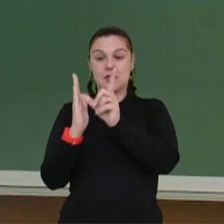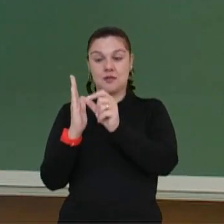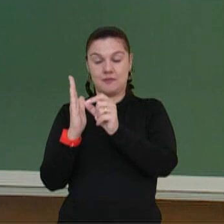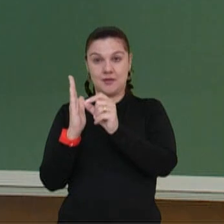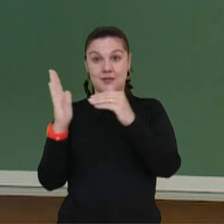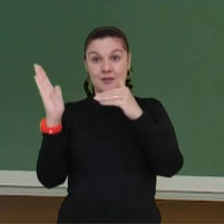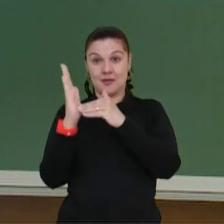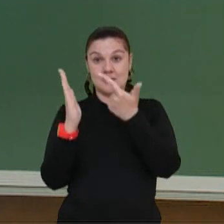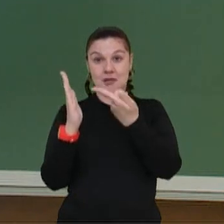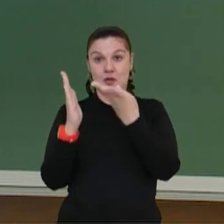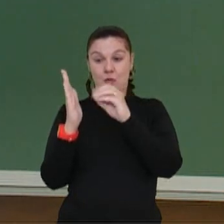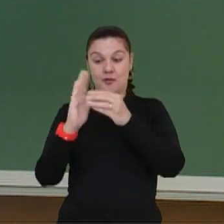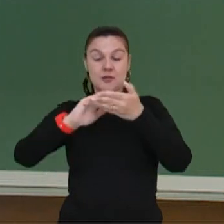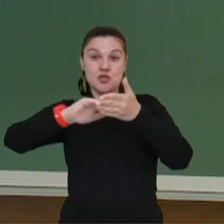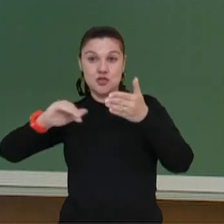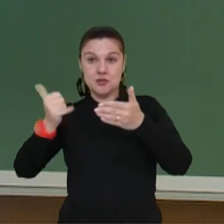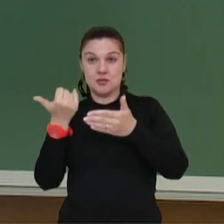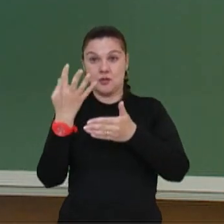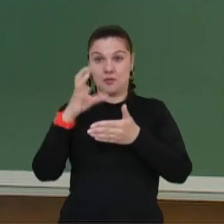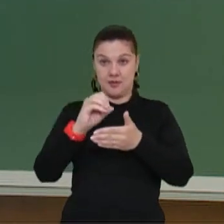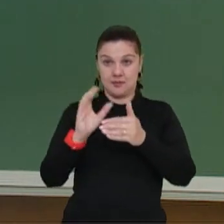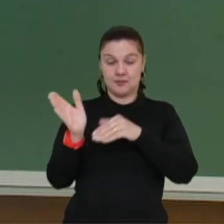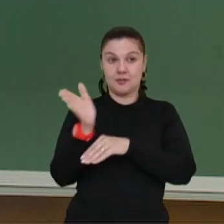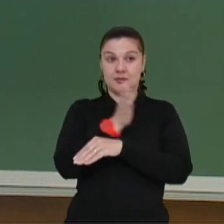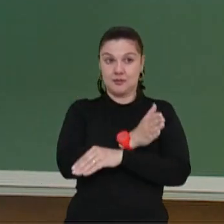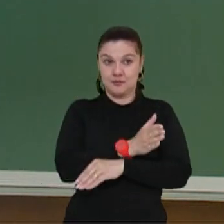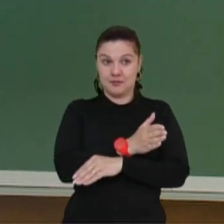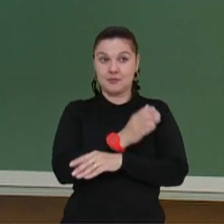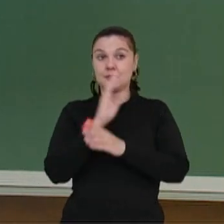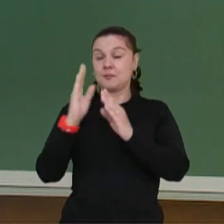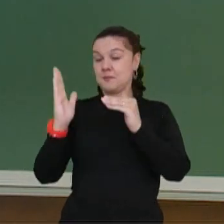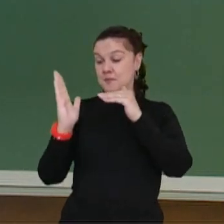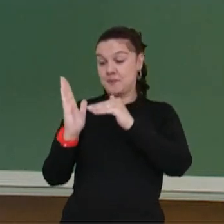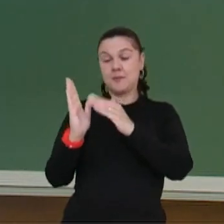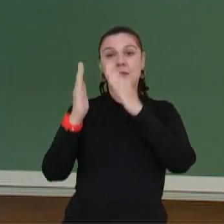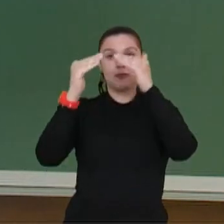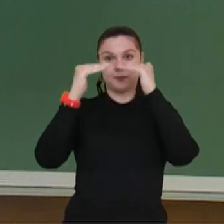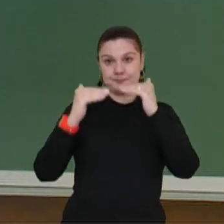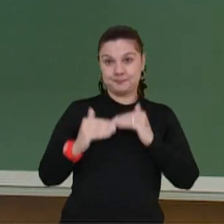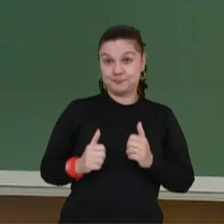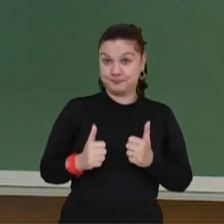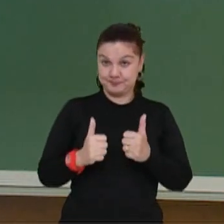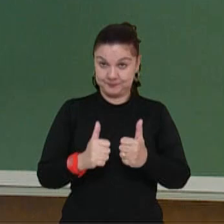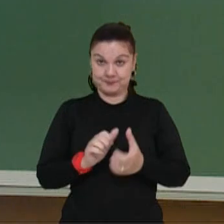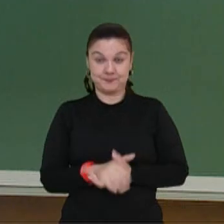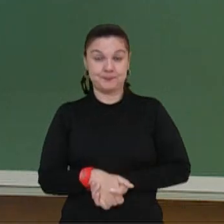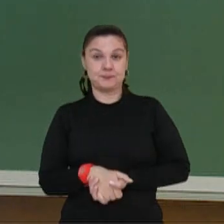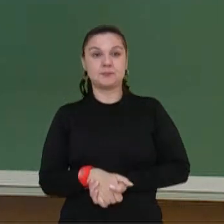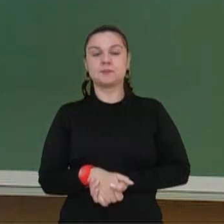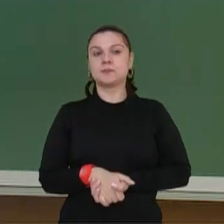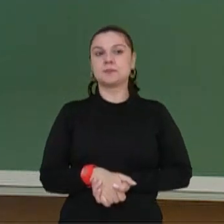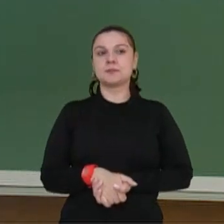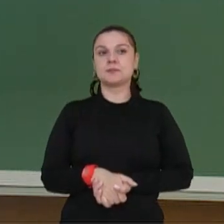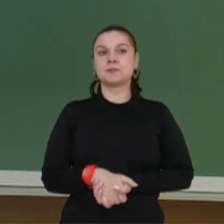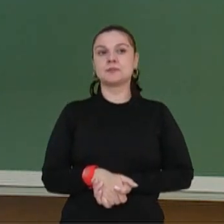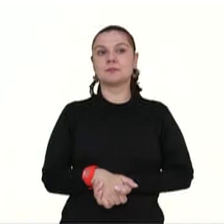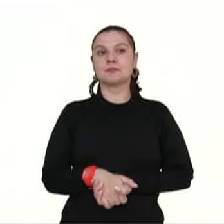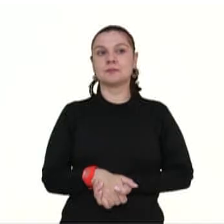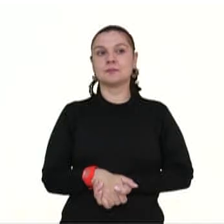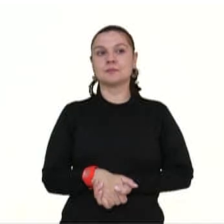140, 140 até o 160, exceto o 160, e assim por diante. Tá bom?